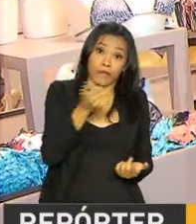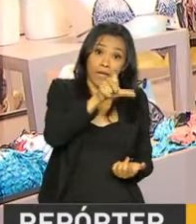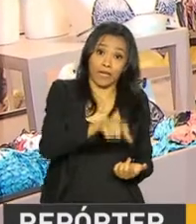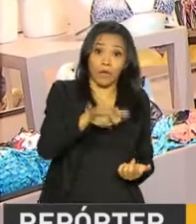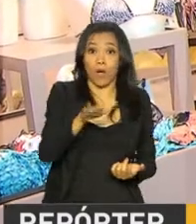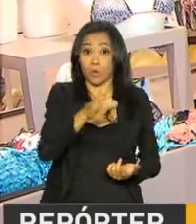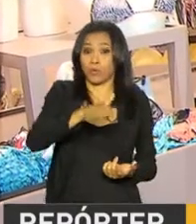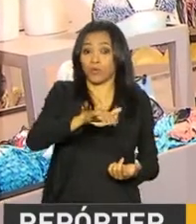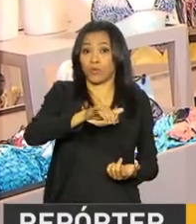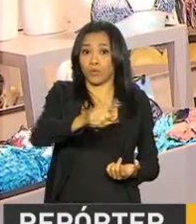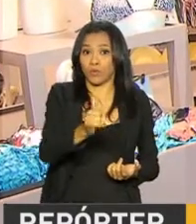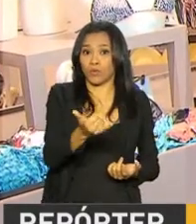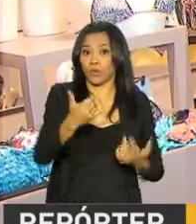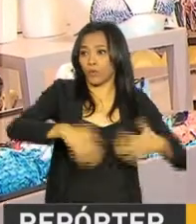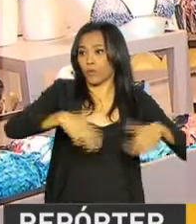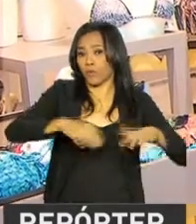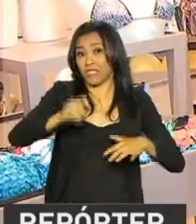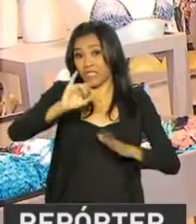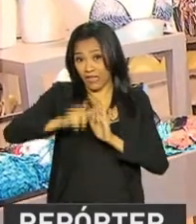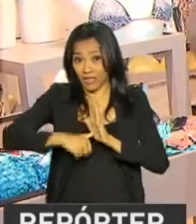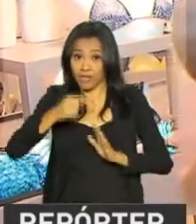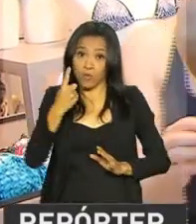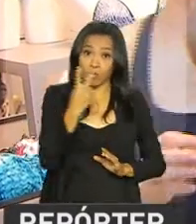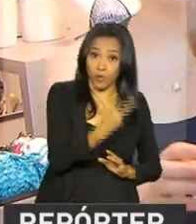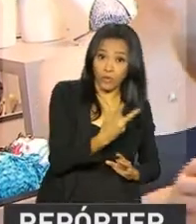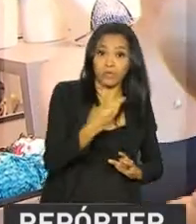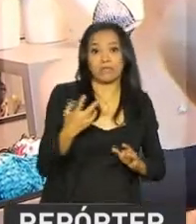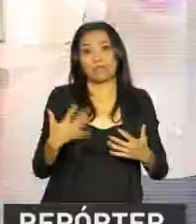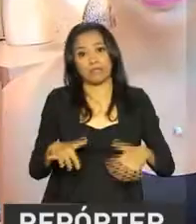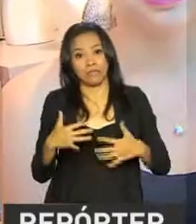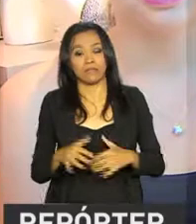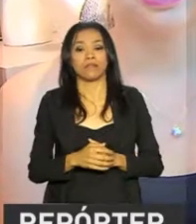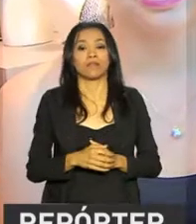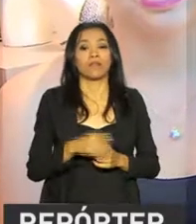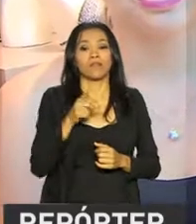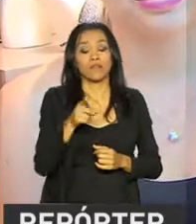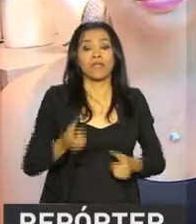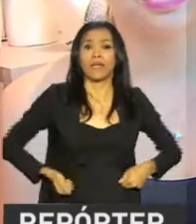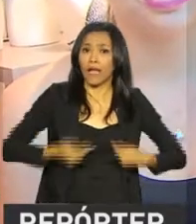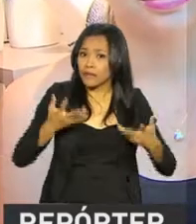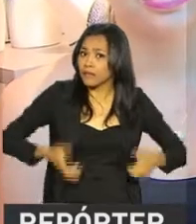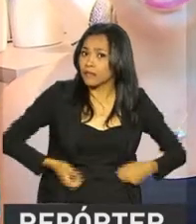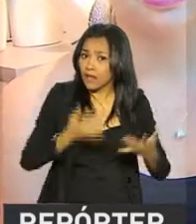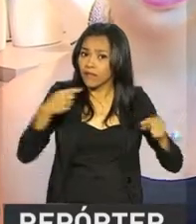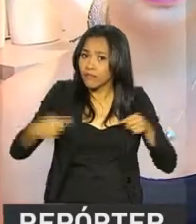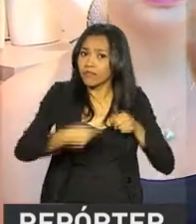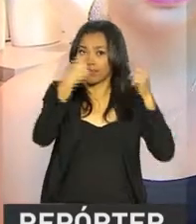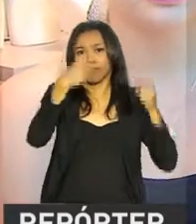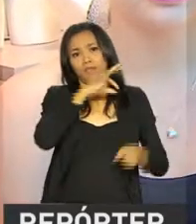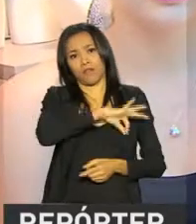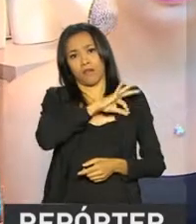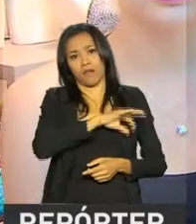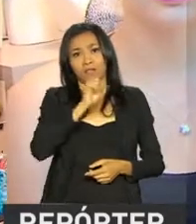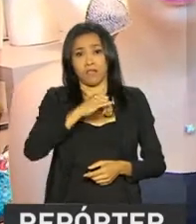atrasar 1 dia, 2 dias, então isso conta muito, né? A questão dos juros. Você tem que gastar de acordo com o que você ganha, né? Se